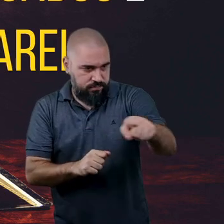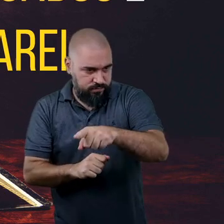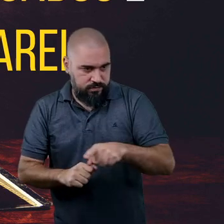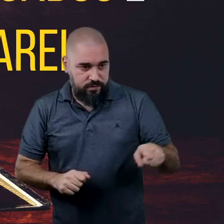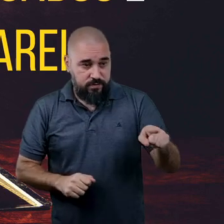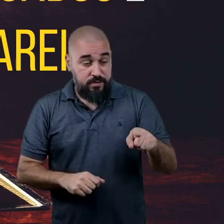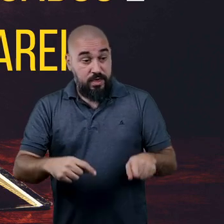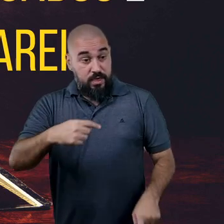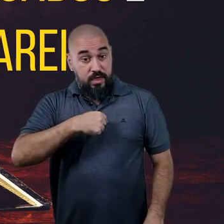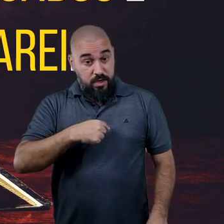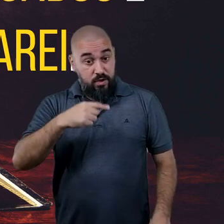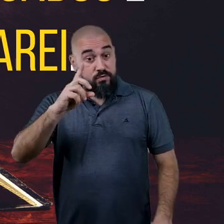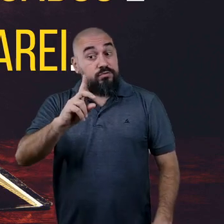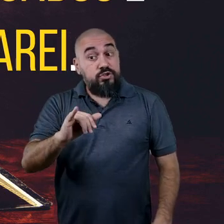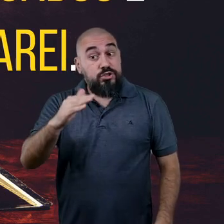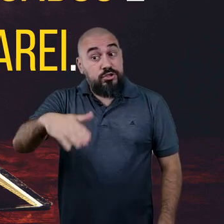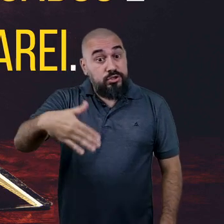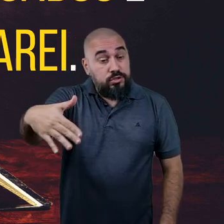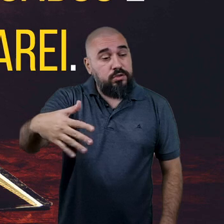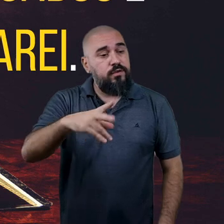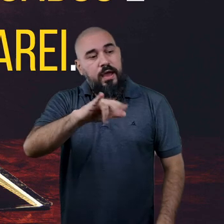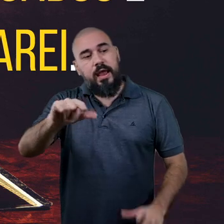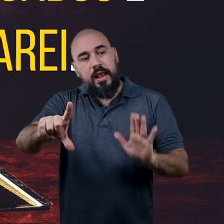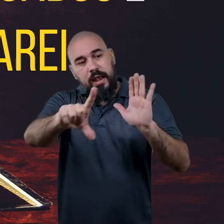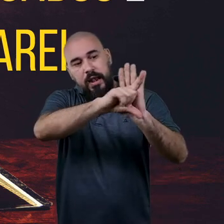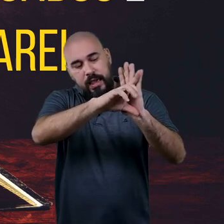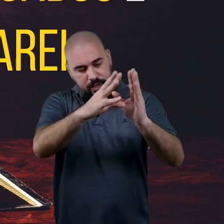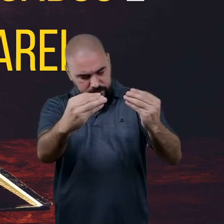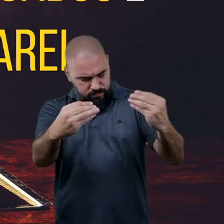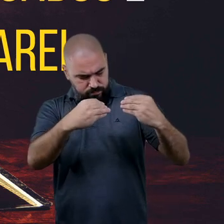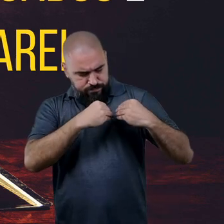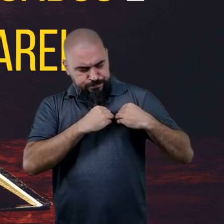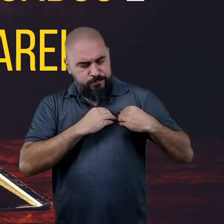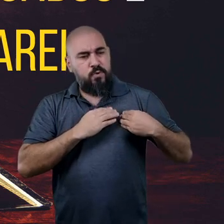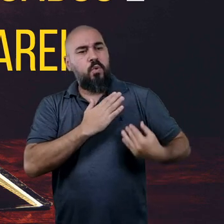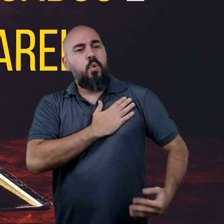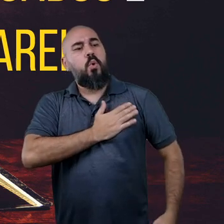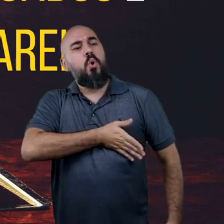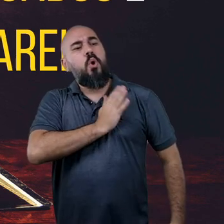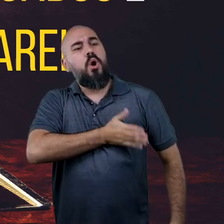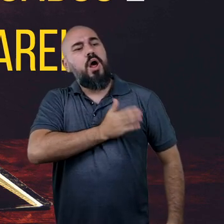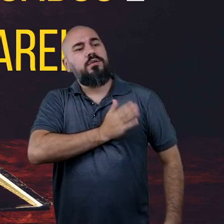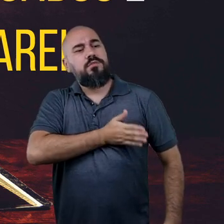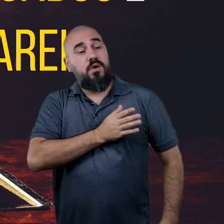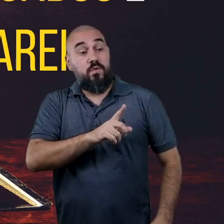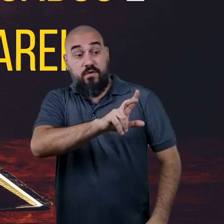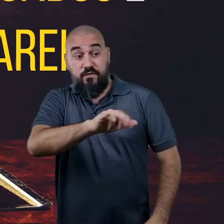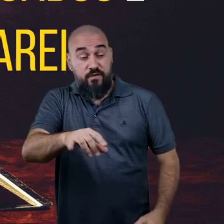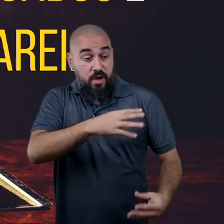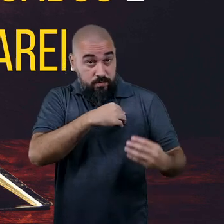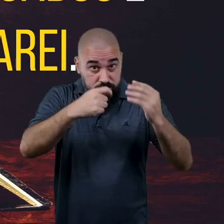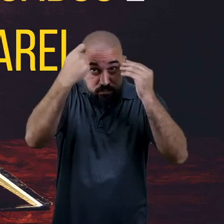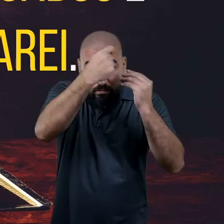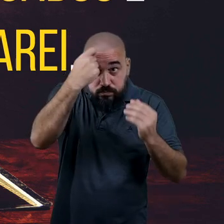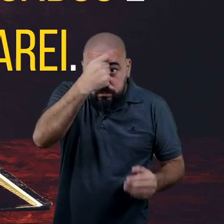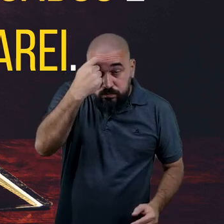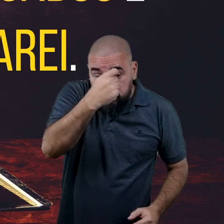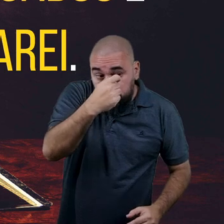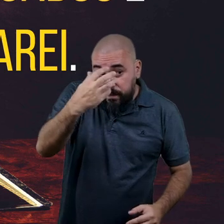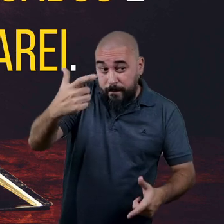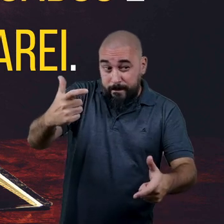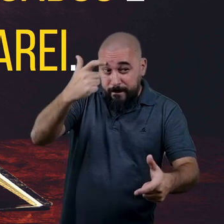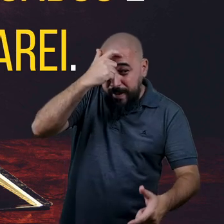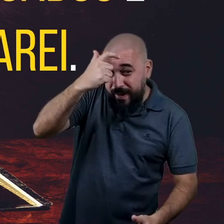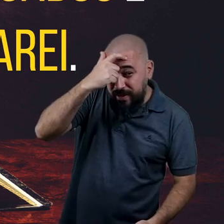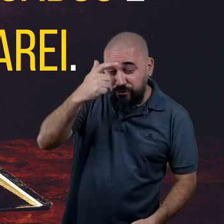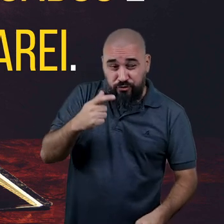imprimirei as minhas leis no coração deles e as inscreverei sobre a sua mente. Acrescenta, também dos